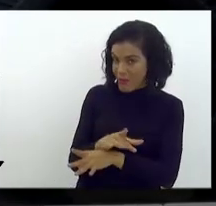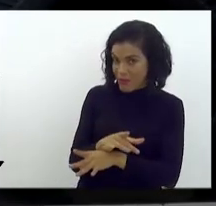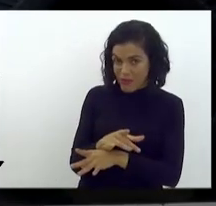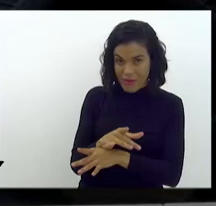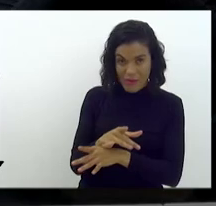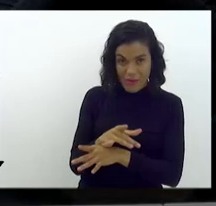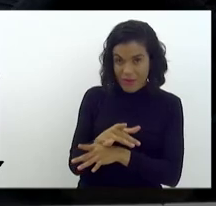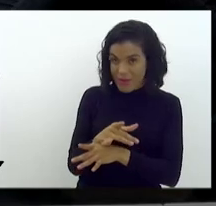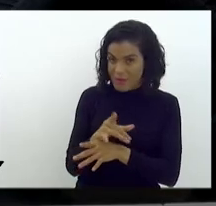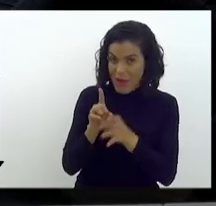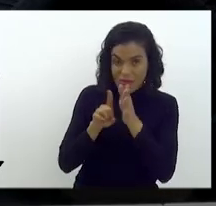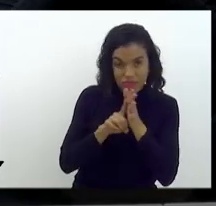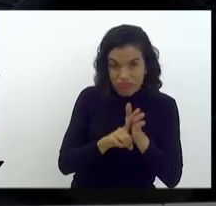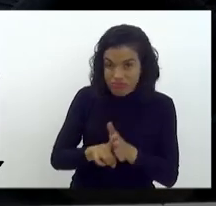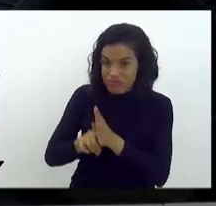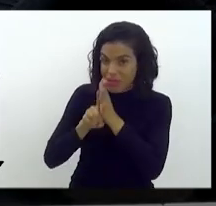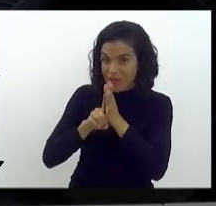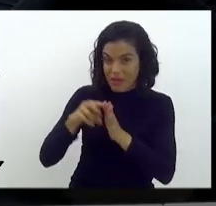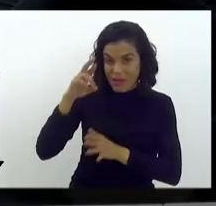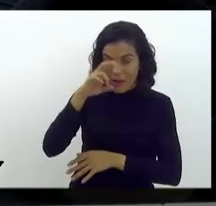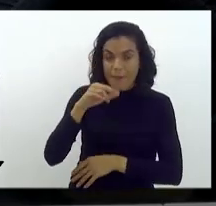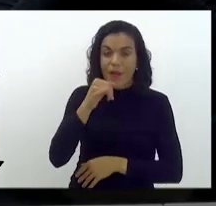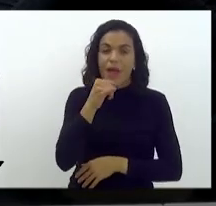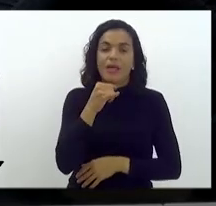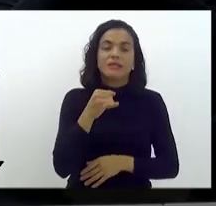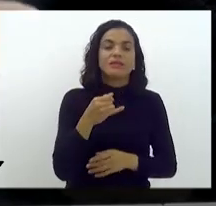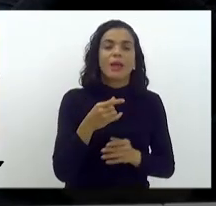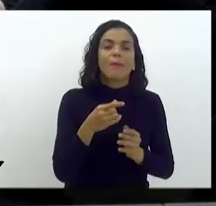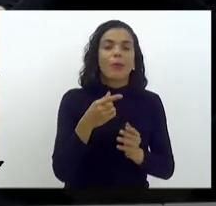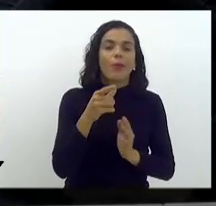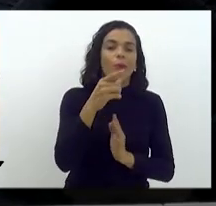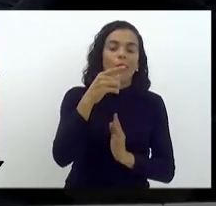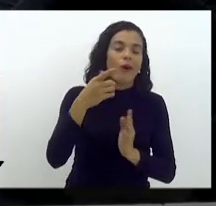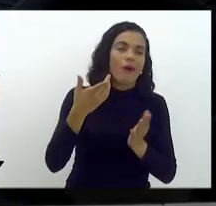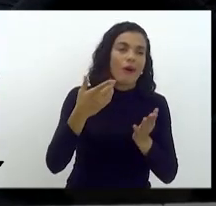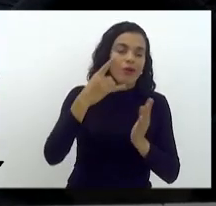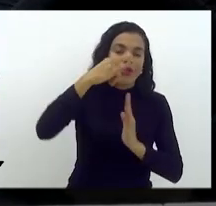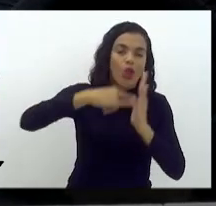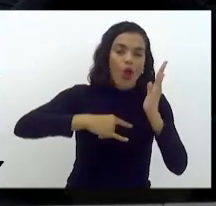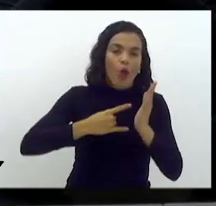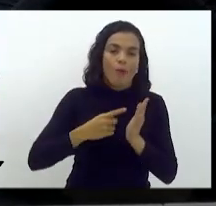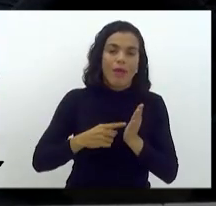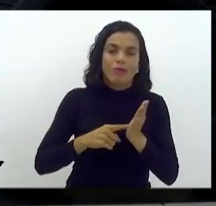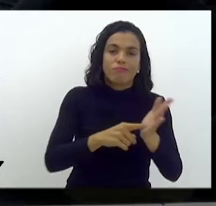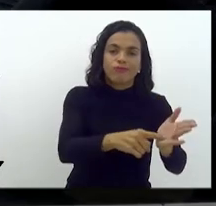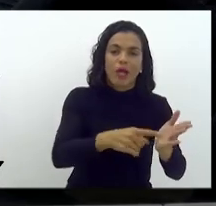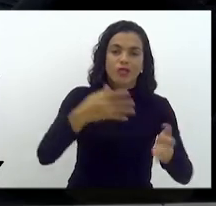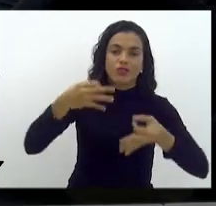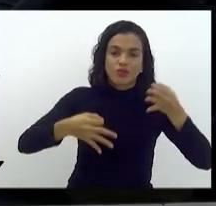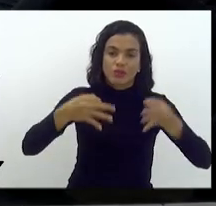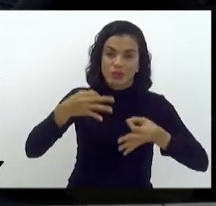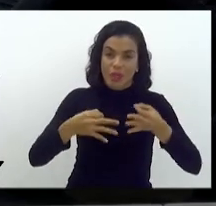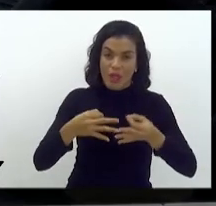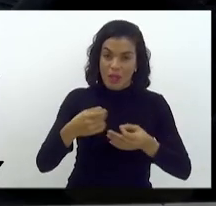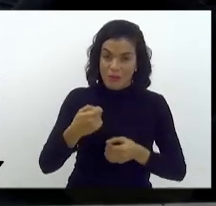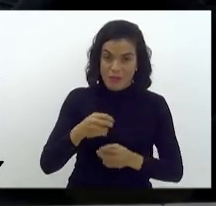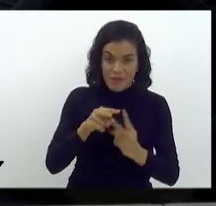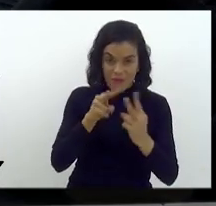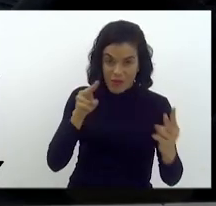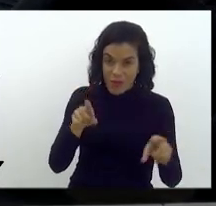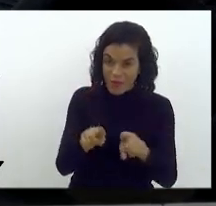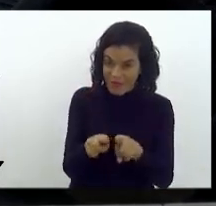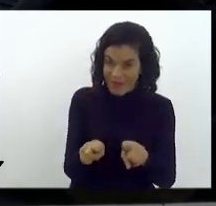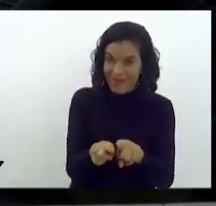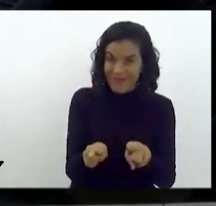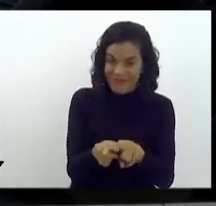caso por exemplo a ordem judicial não é encaminhado para empresa ela tem que servir a plataforma é